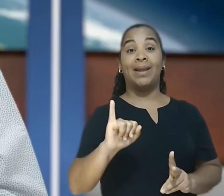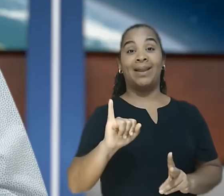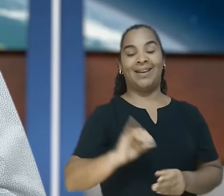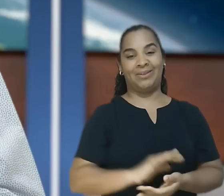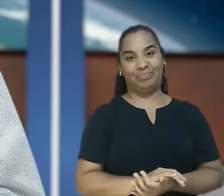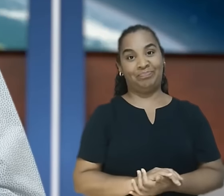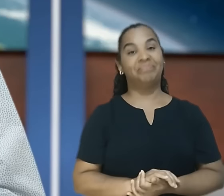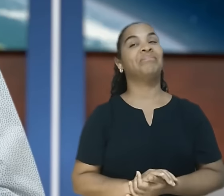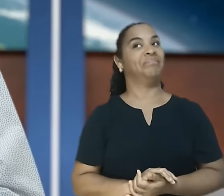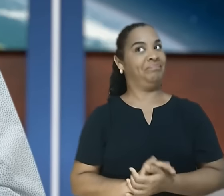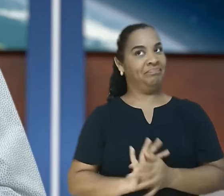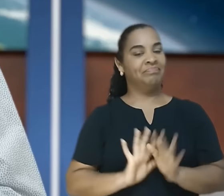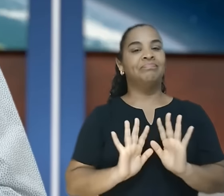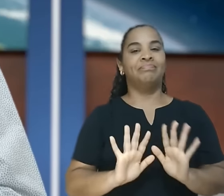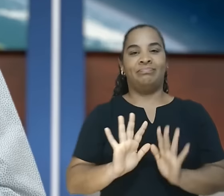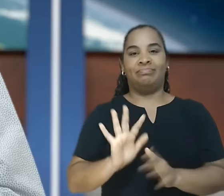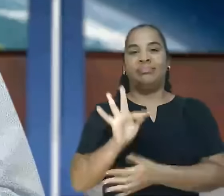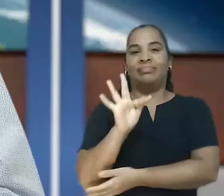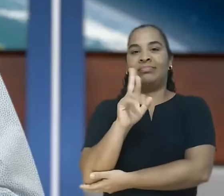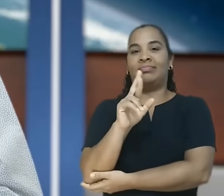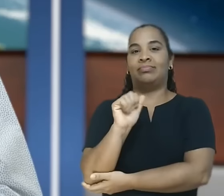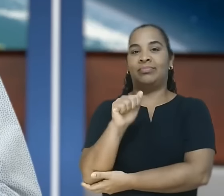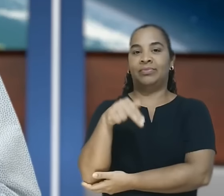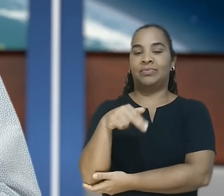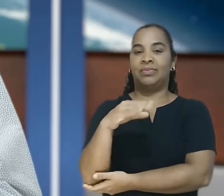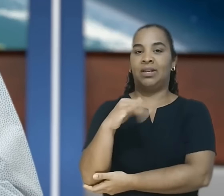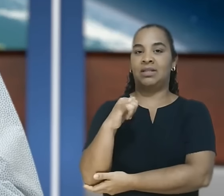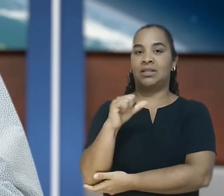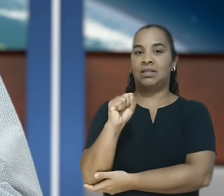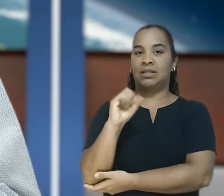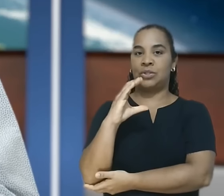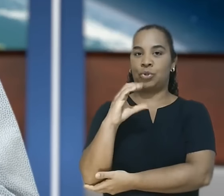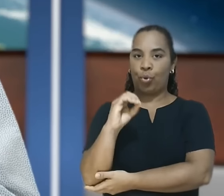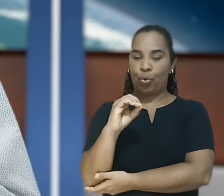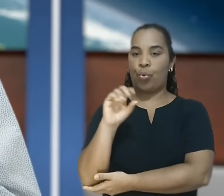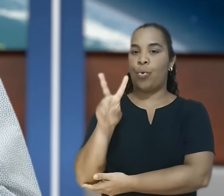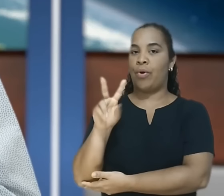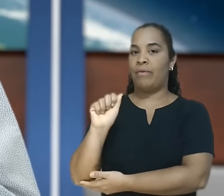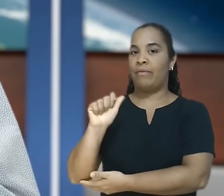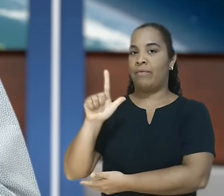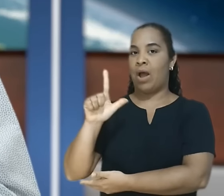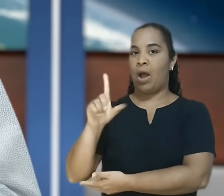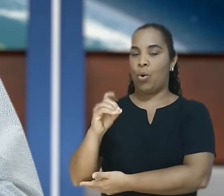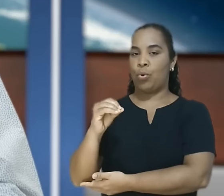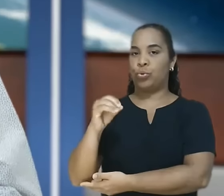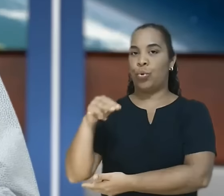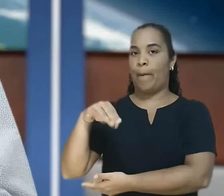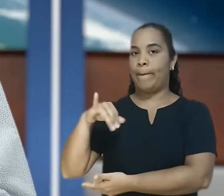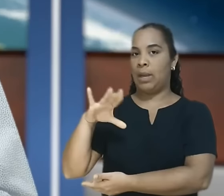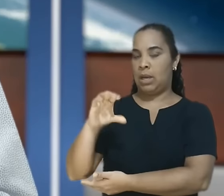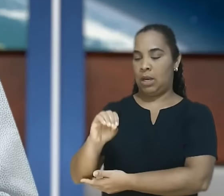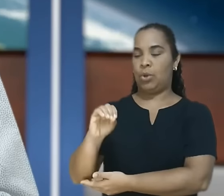Valdomiro Lourens Um dos maiores Esperantistas Do país Entre outros